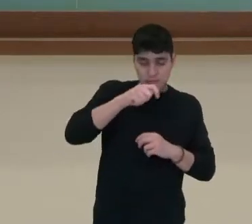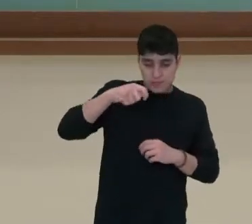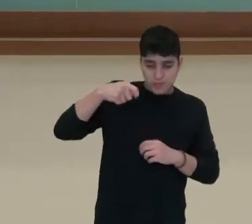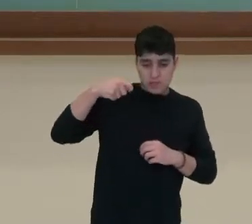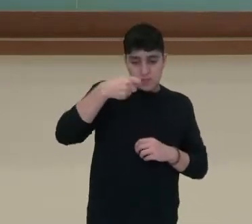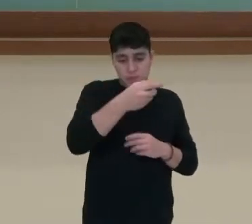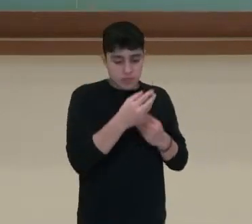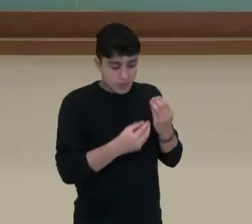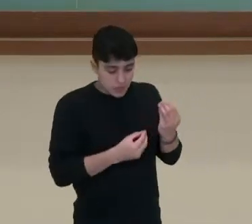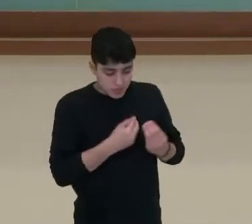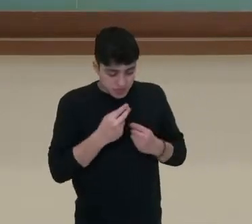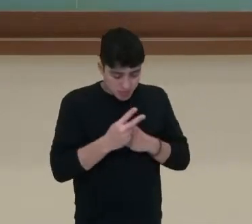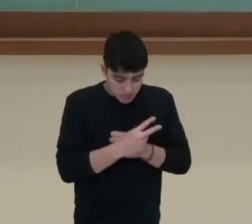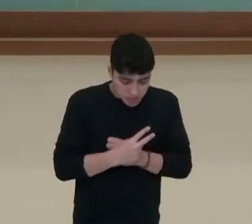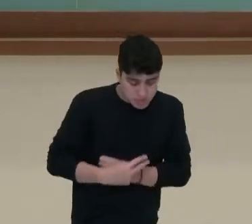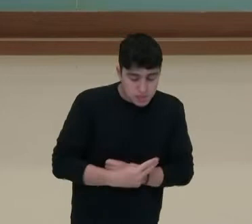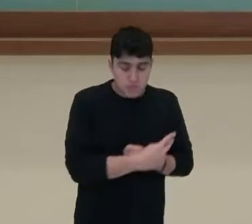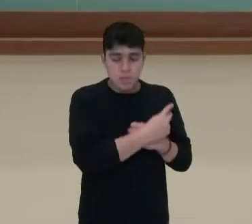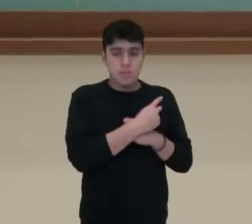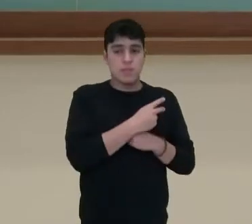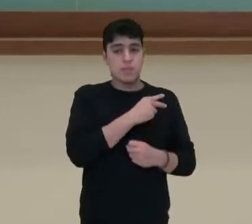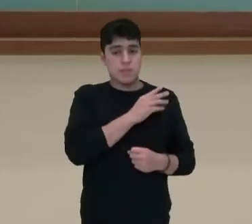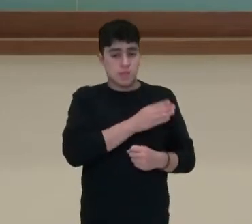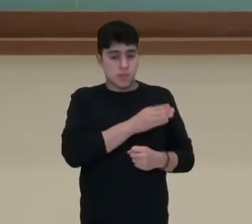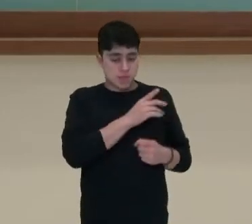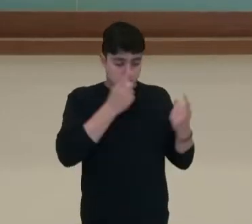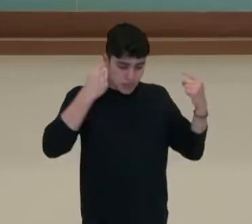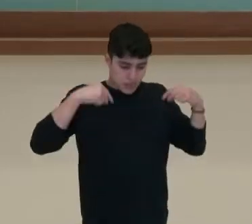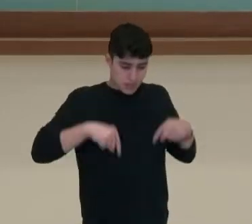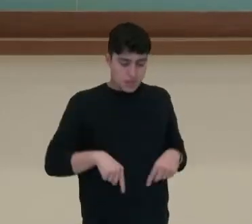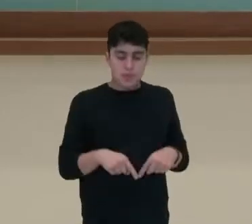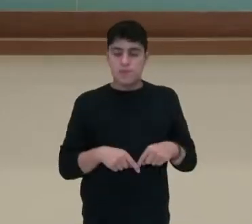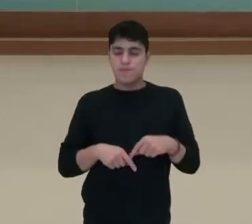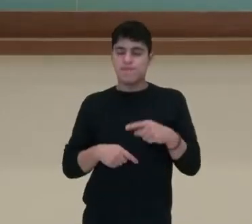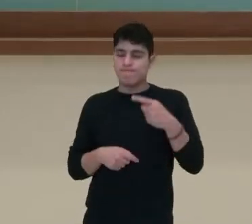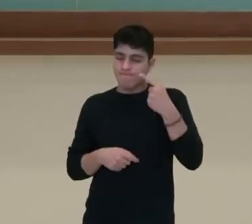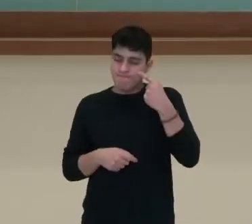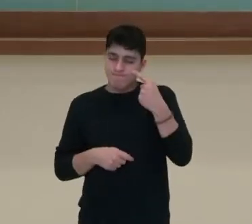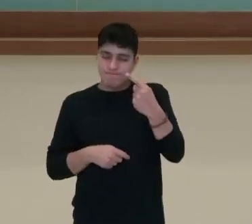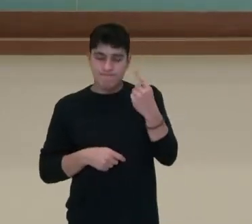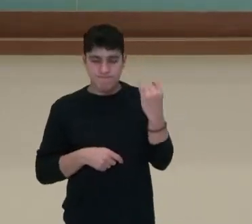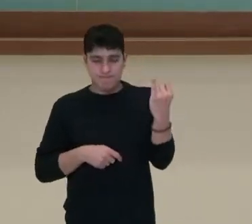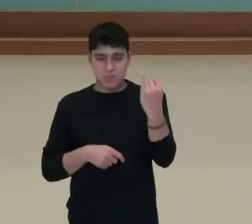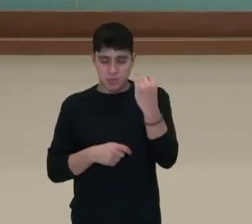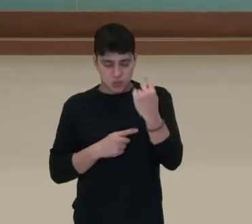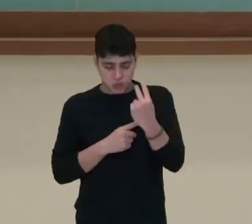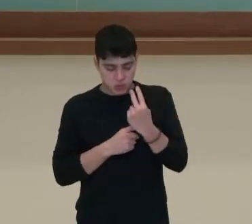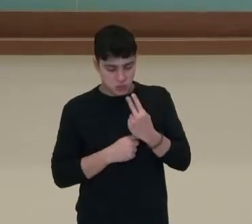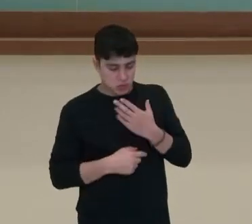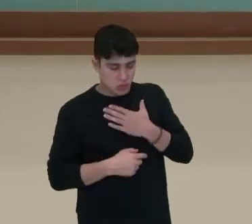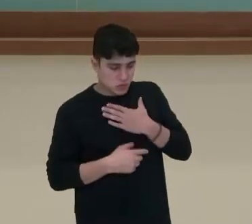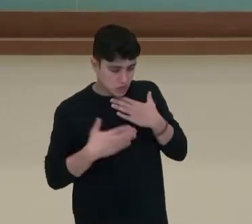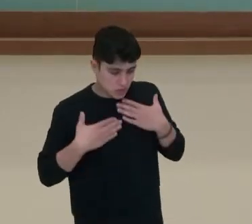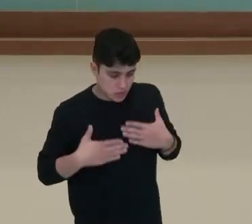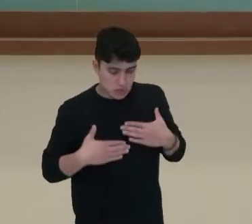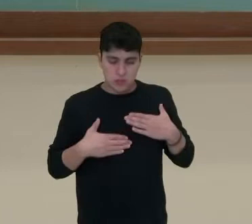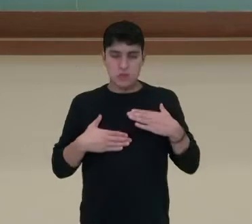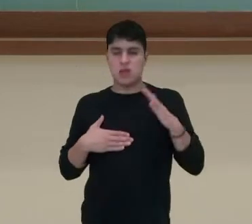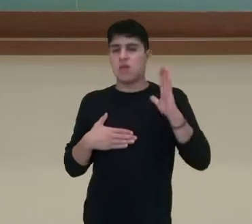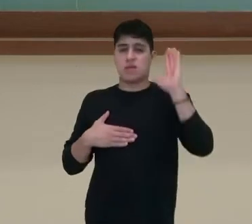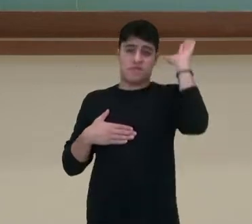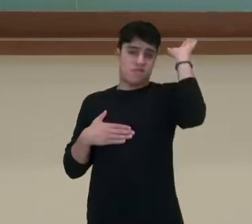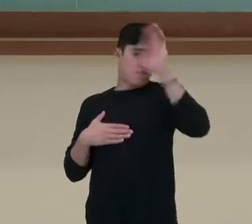sistema cardiovascular. Você viu como é importante cuidar do seu corpo? Não importa porque você é jovem,